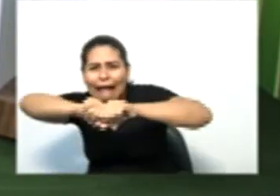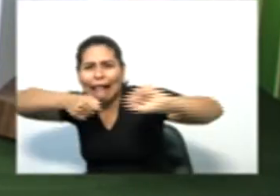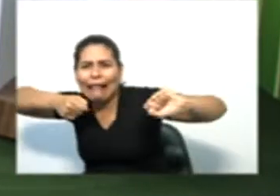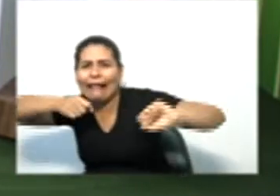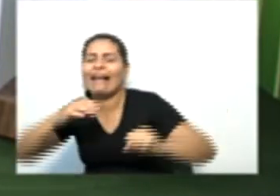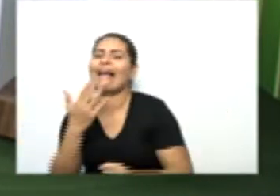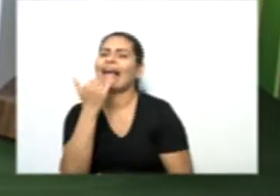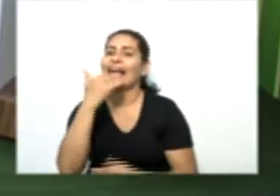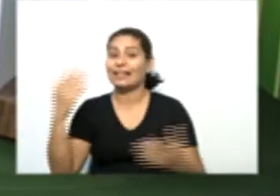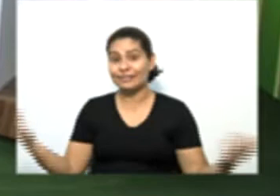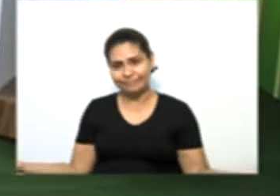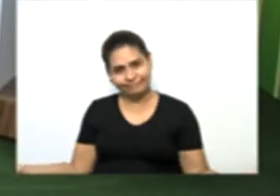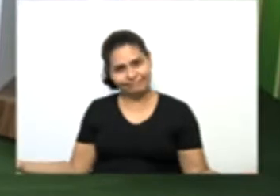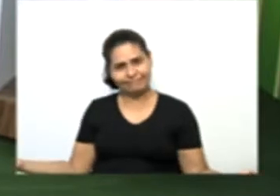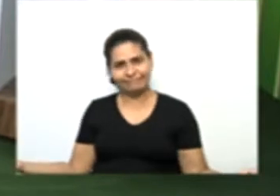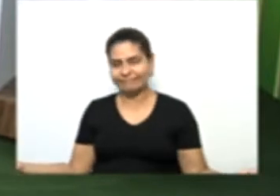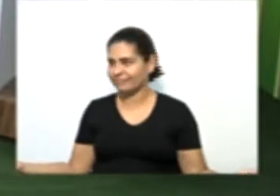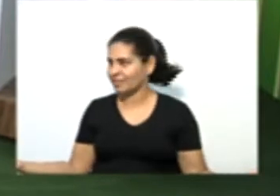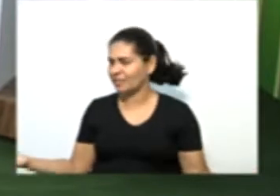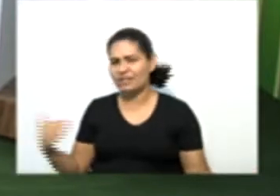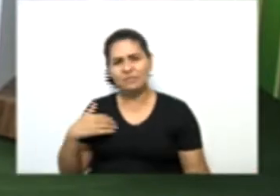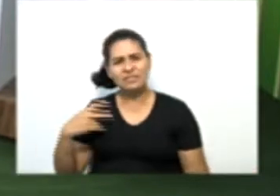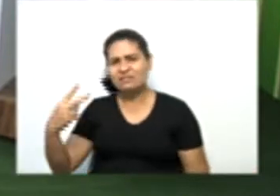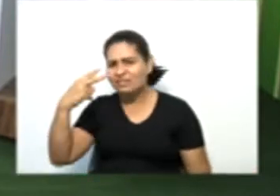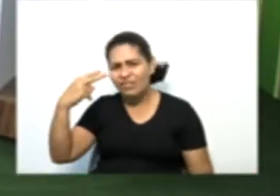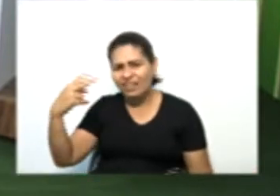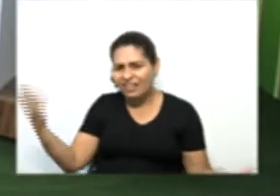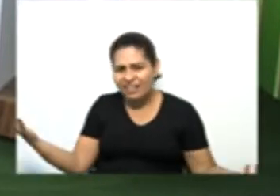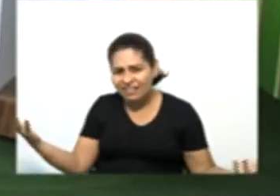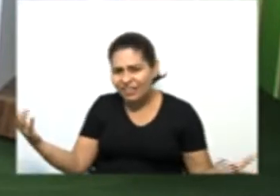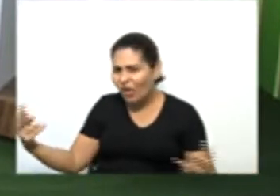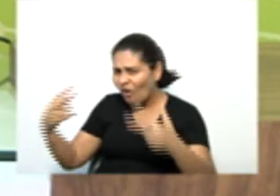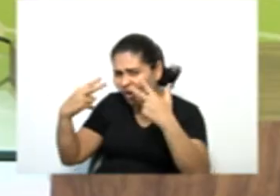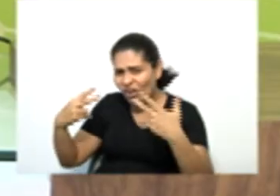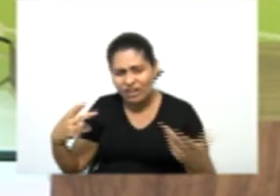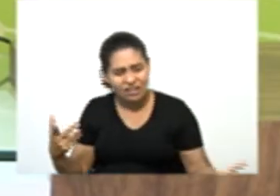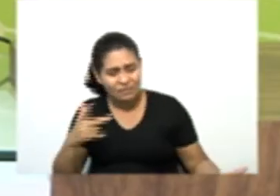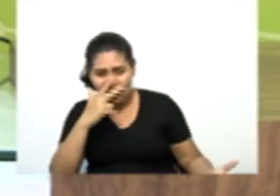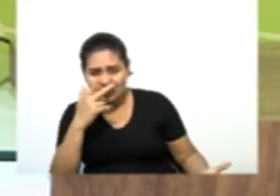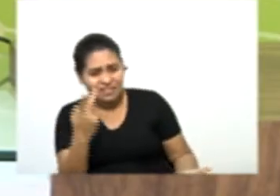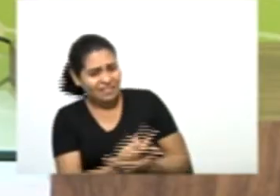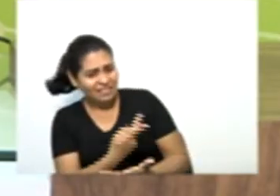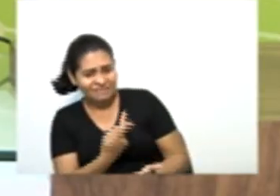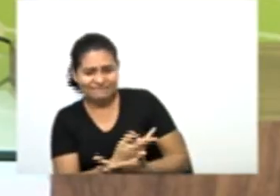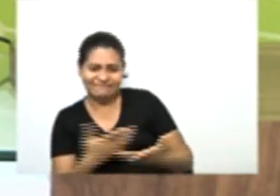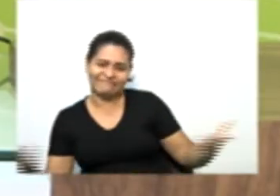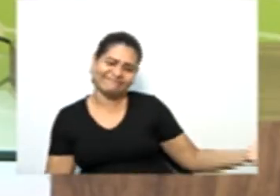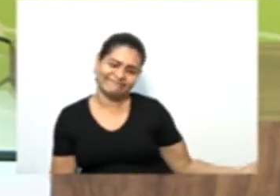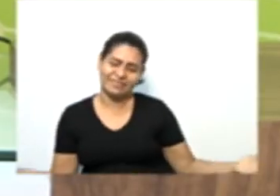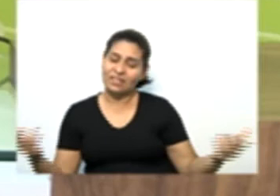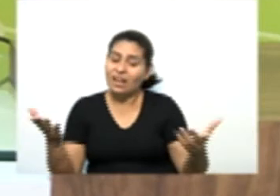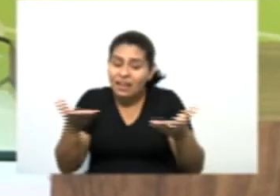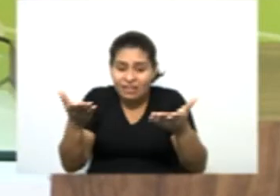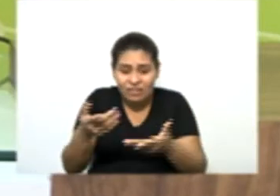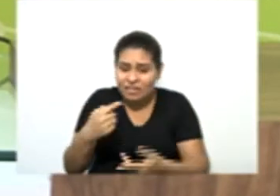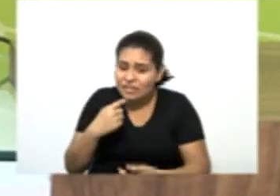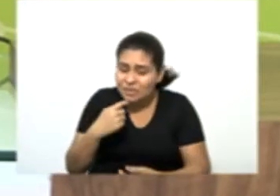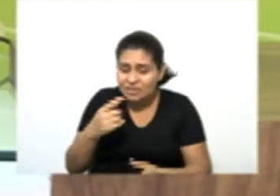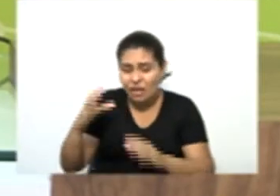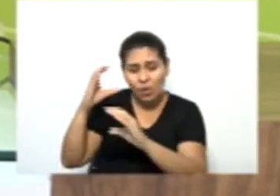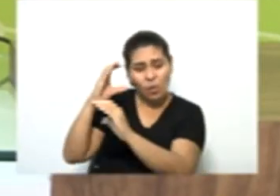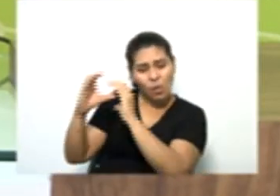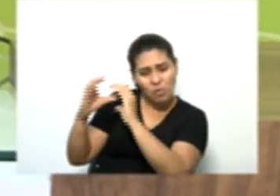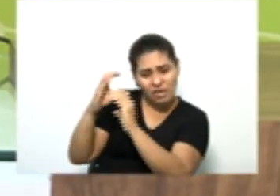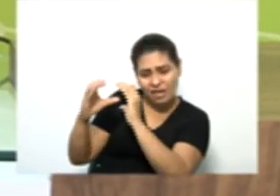galinha. Então, tá vendo? Não está prestando atenção. Não, pois é, não vai dar certo. Então, gente, nesse momento, não só a